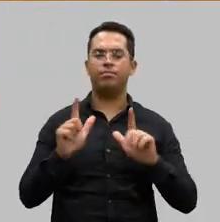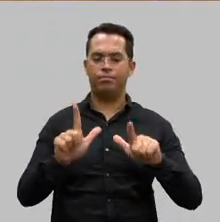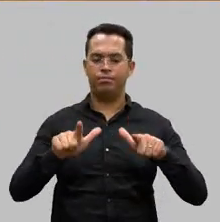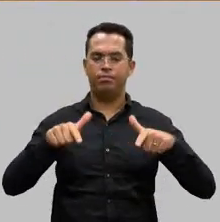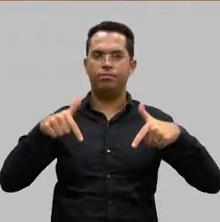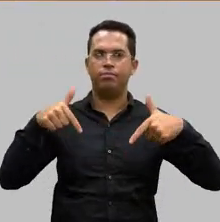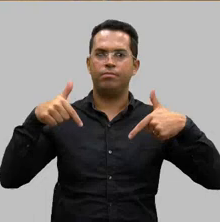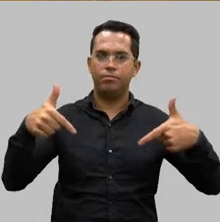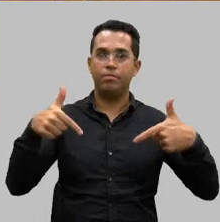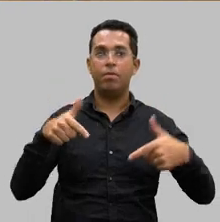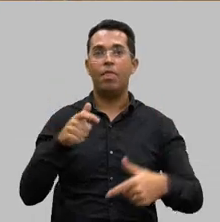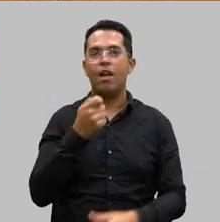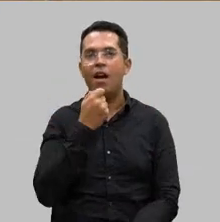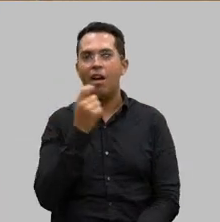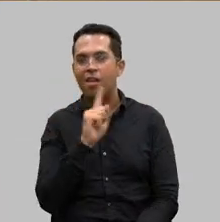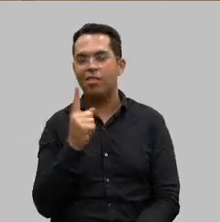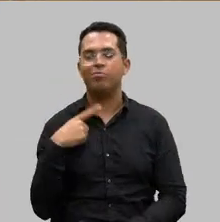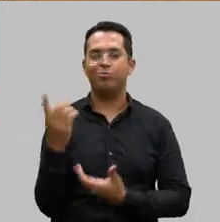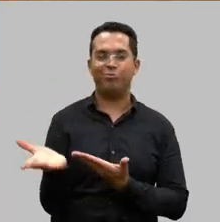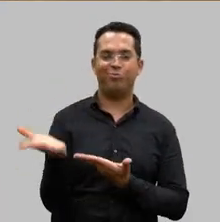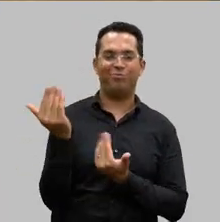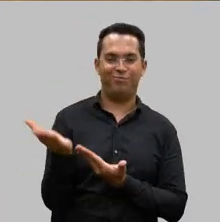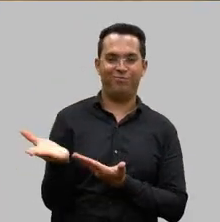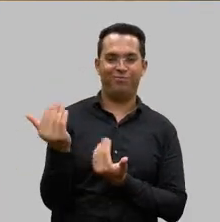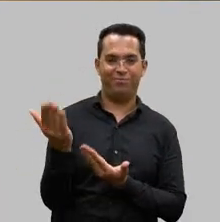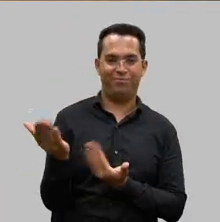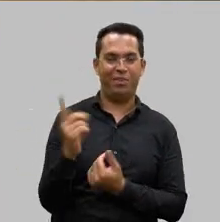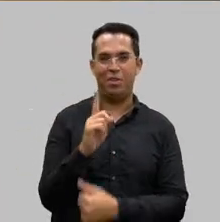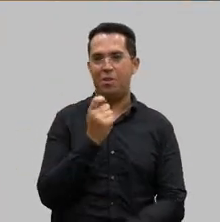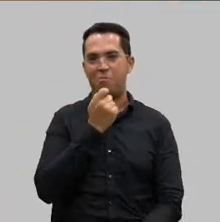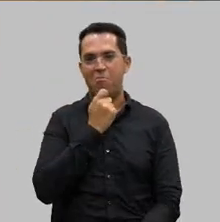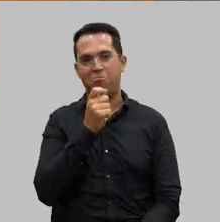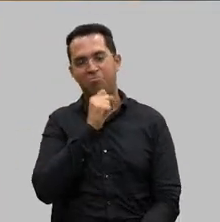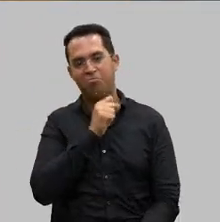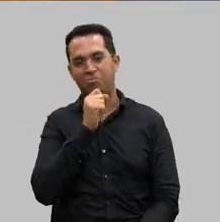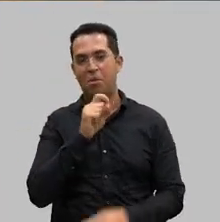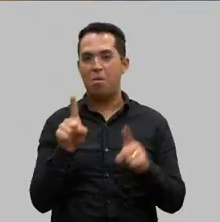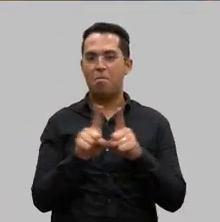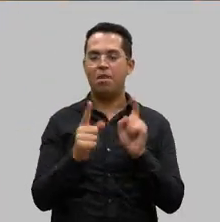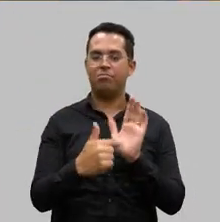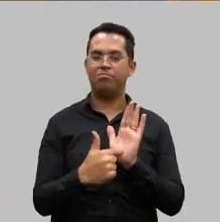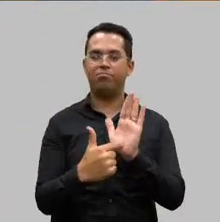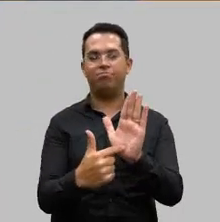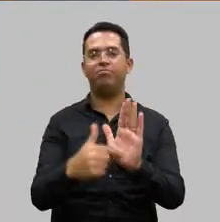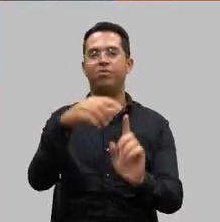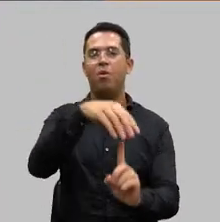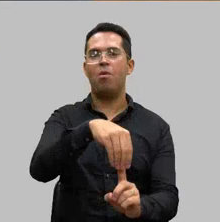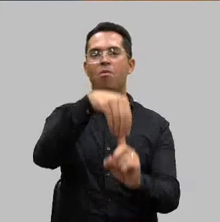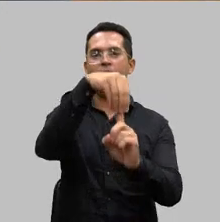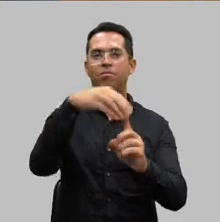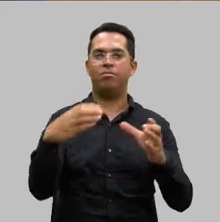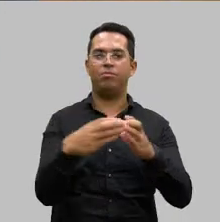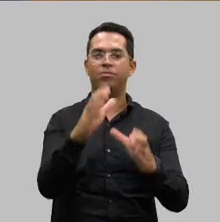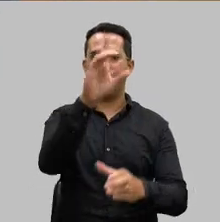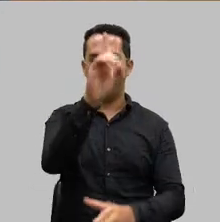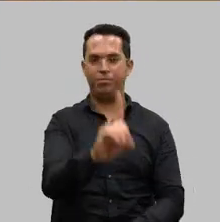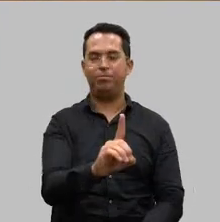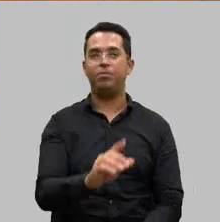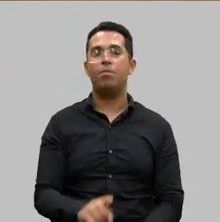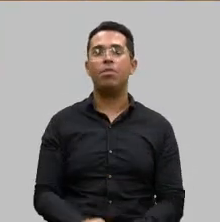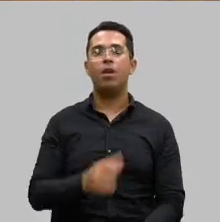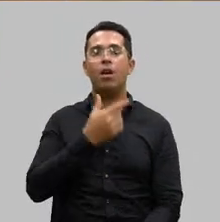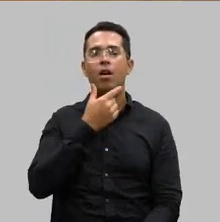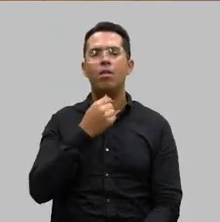sendo a idosa mas representando aqui os deficientes também queremos falar do Welton Welton cordeiro